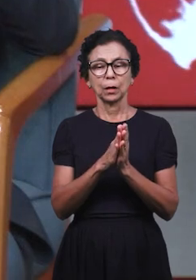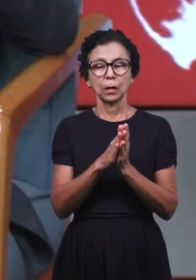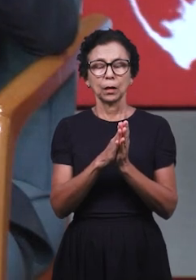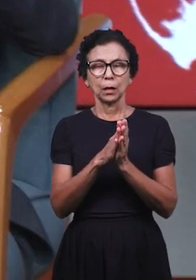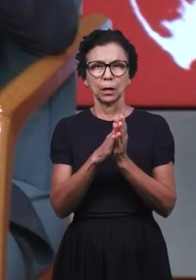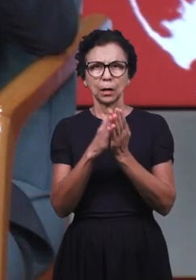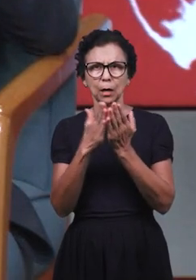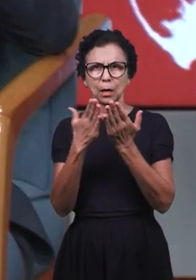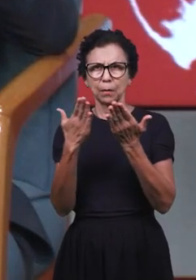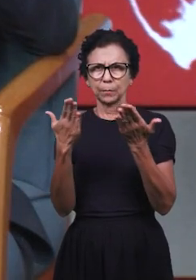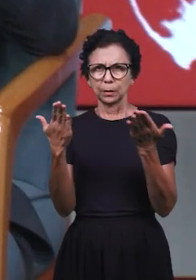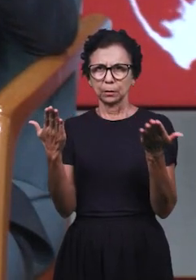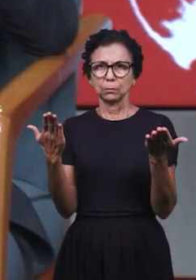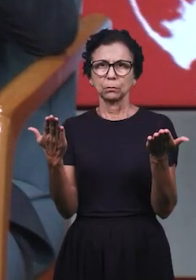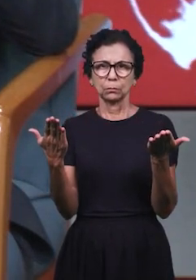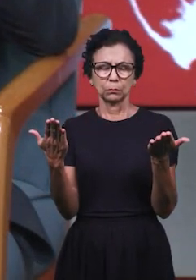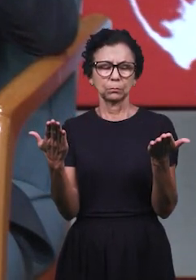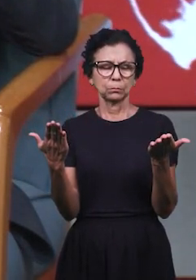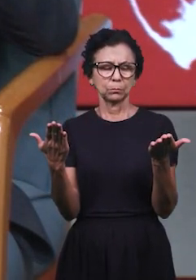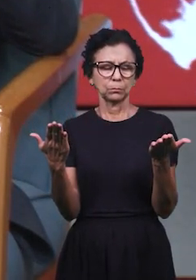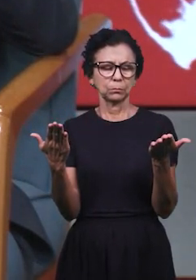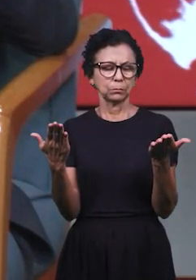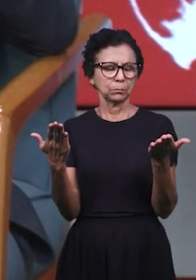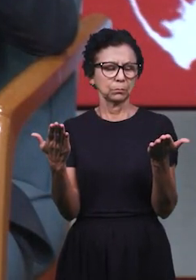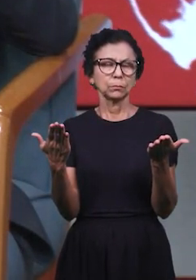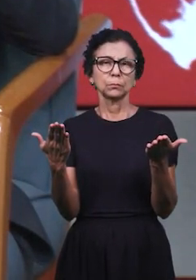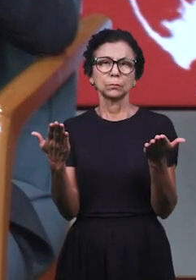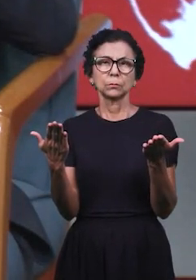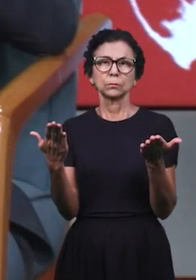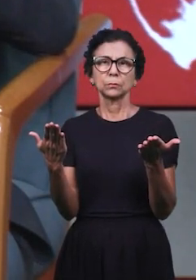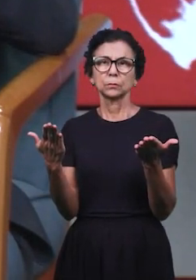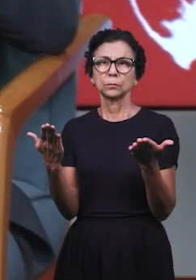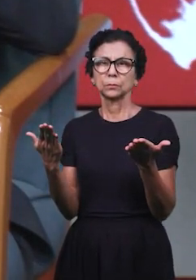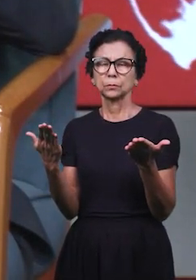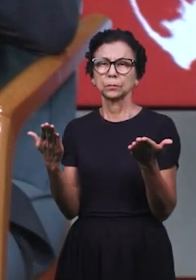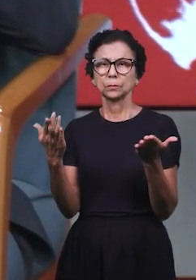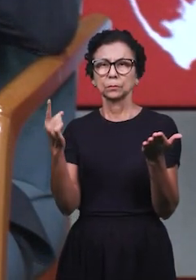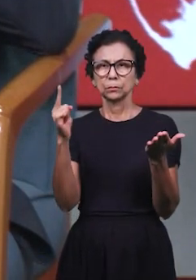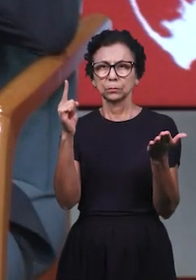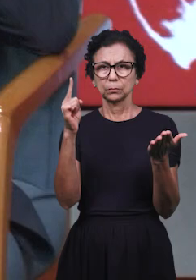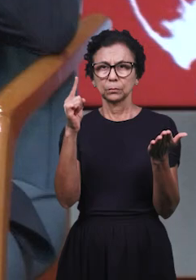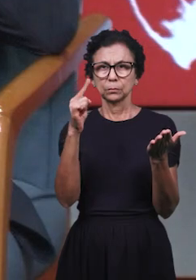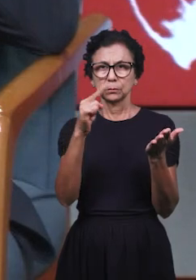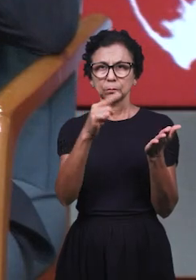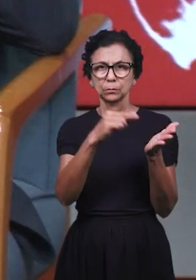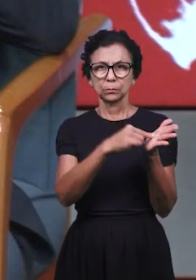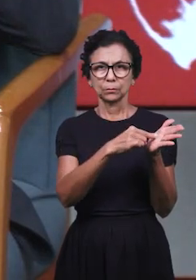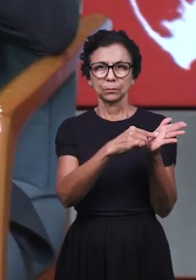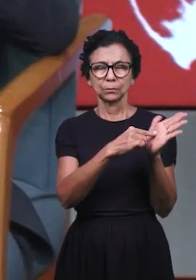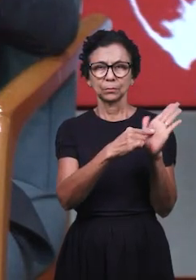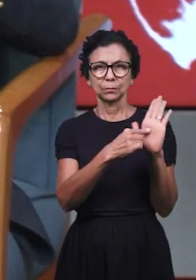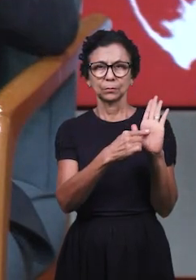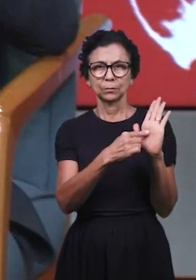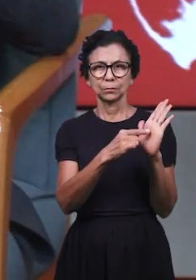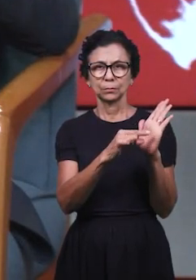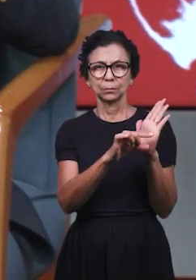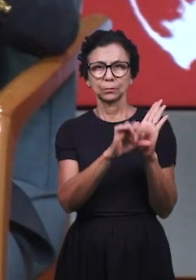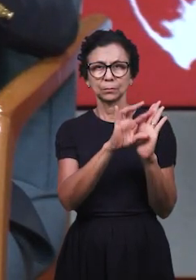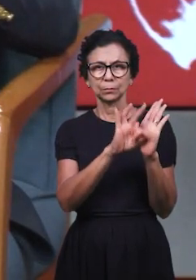e ela contou esse testemunho de maneira muito clara, debaixo do dedinho dela estava escrito assim: